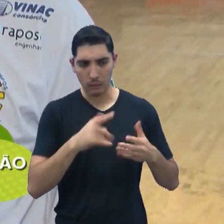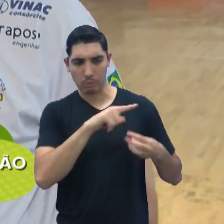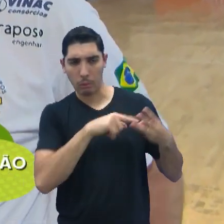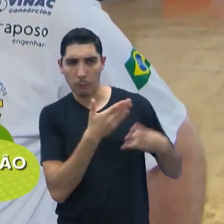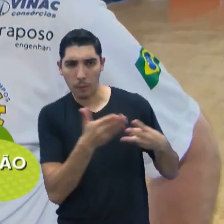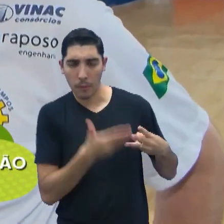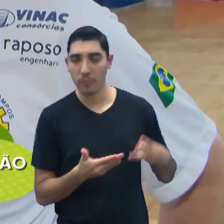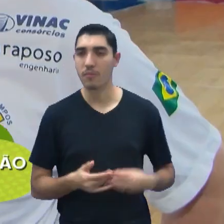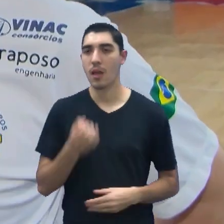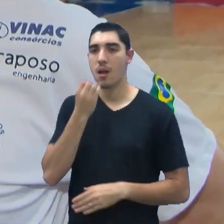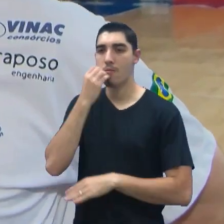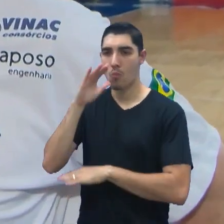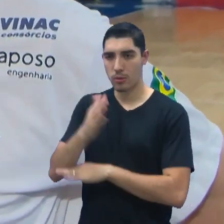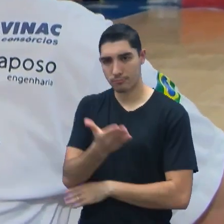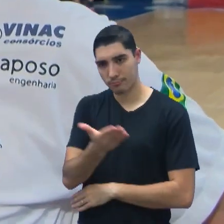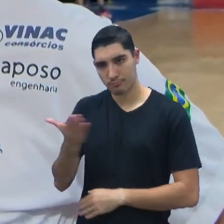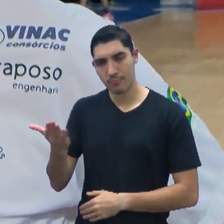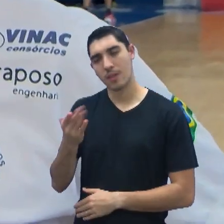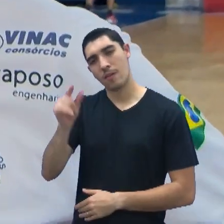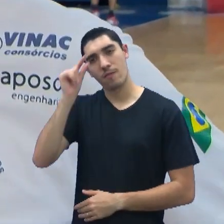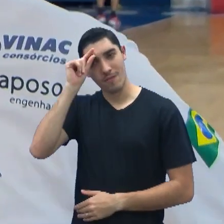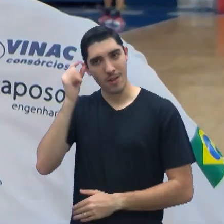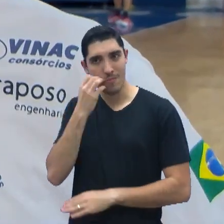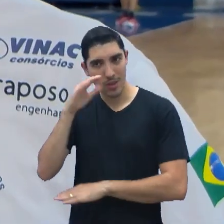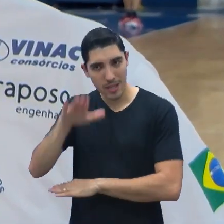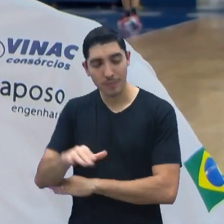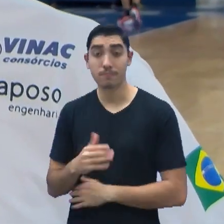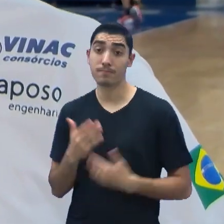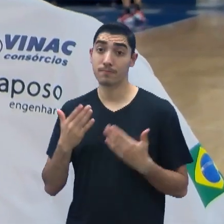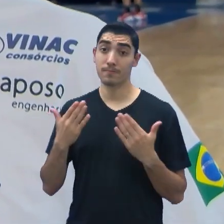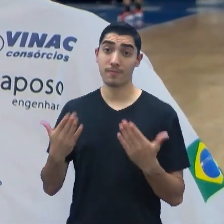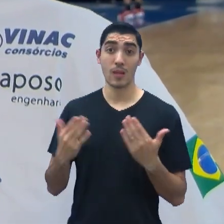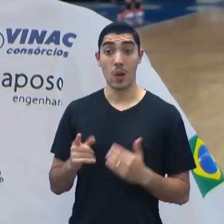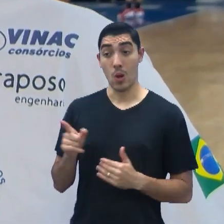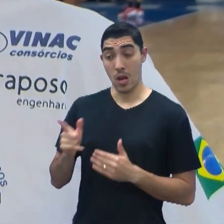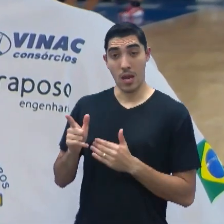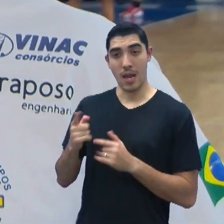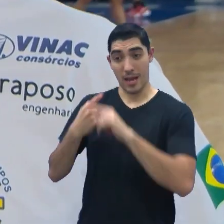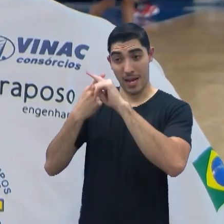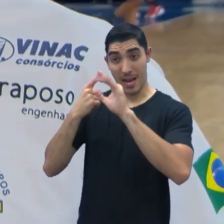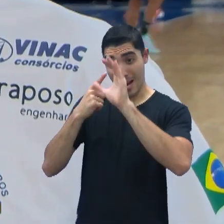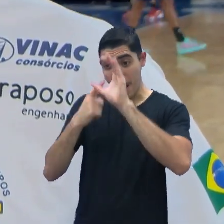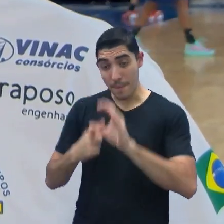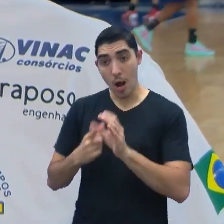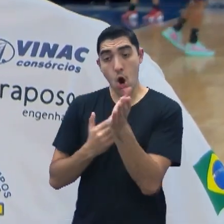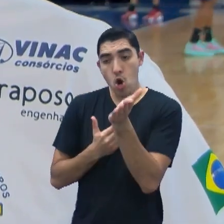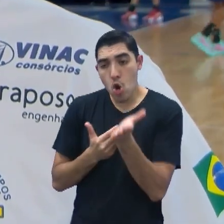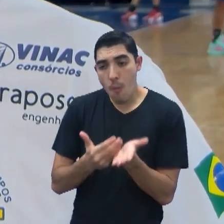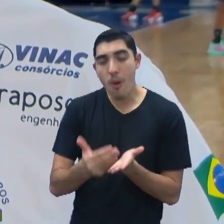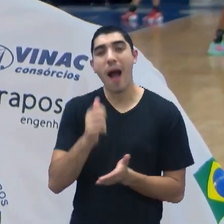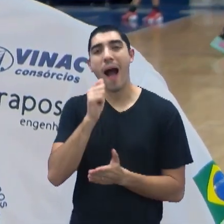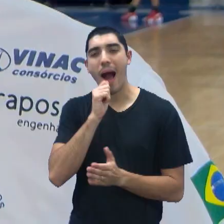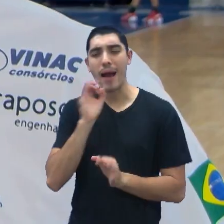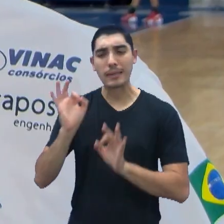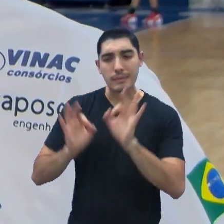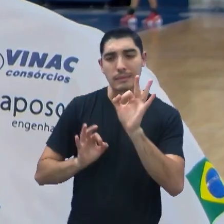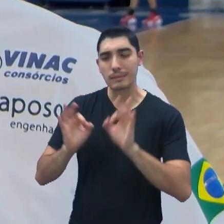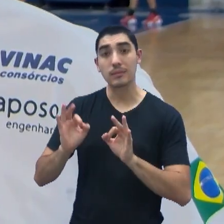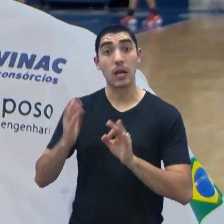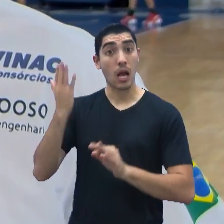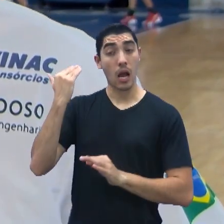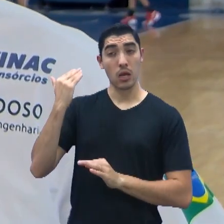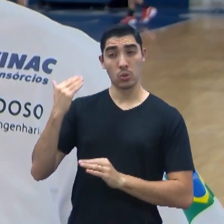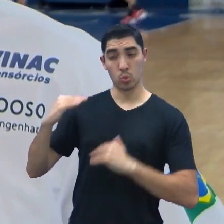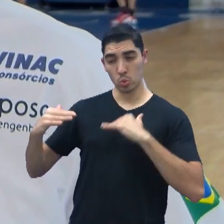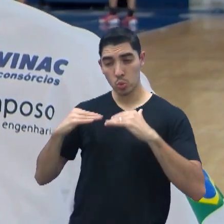Vieira. Cara, eu falei, o início da competição é muito ajuste, muita coisa para ser feito. Nós temos começado muito mal os últimos jogos,